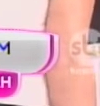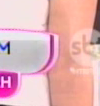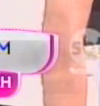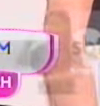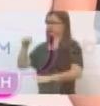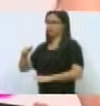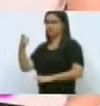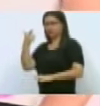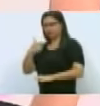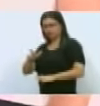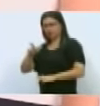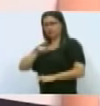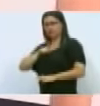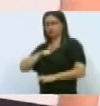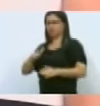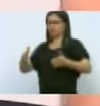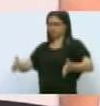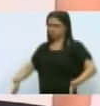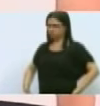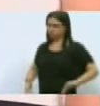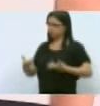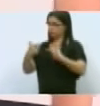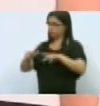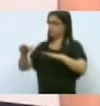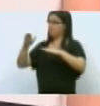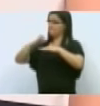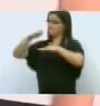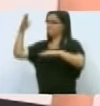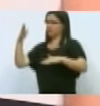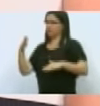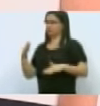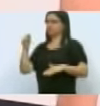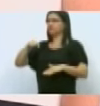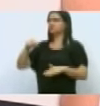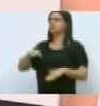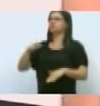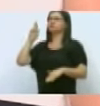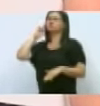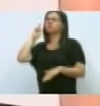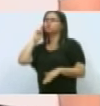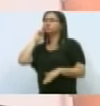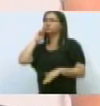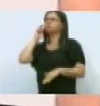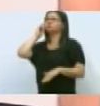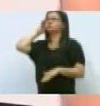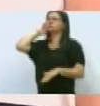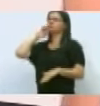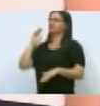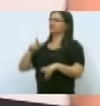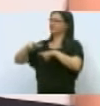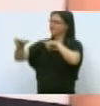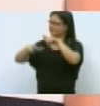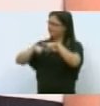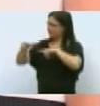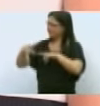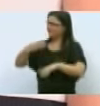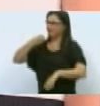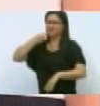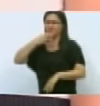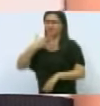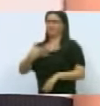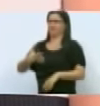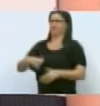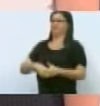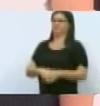tipos de deficiências também, mas o maior número de funcionários deficientes na empresa são surdos. Eles se adaptaram bem ao nosso tipo de trabalho. Que legal.